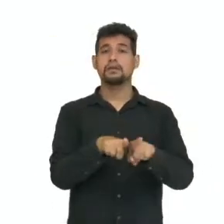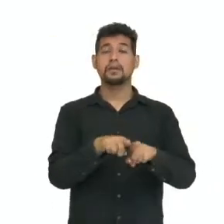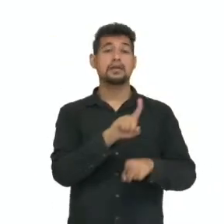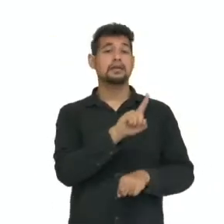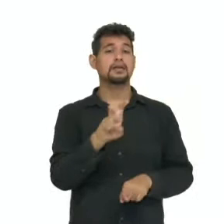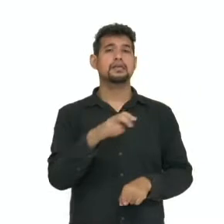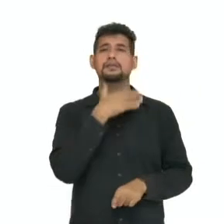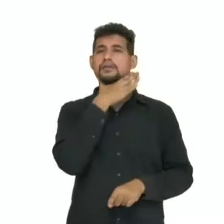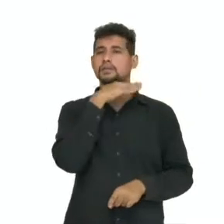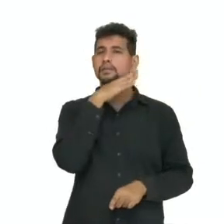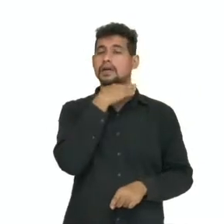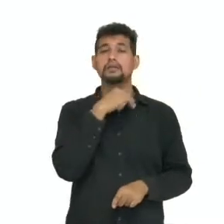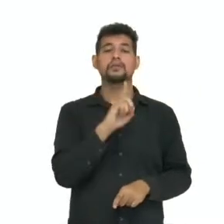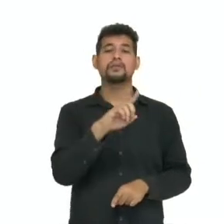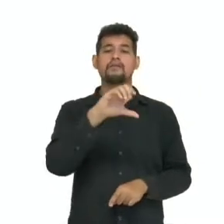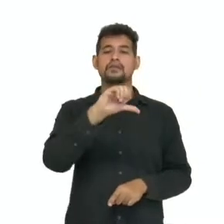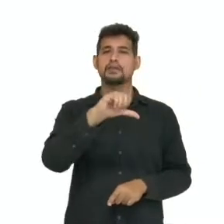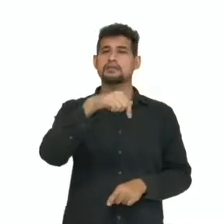de março de